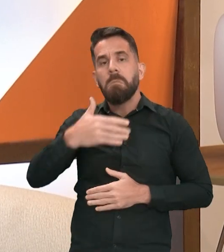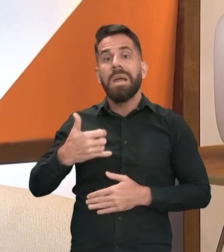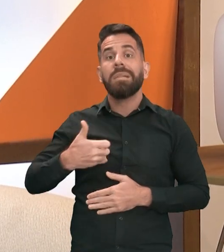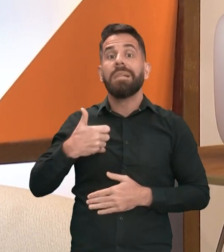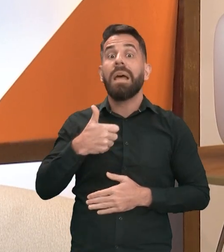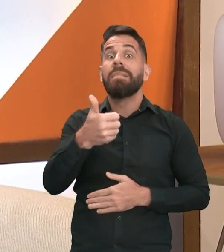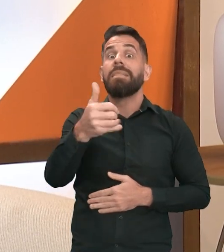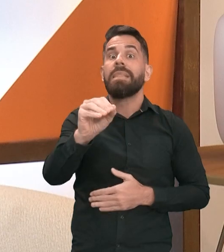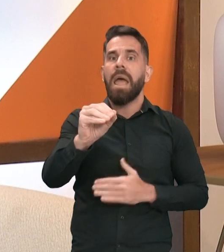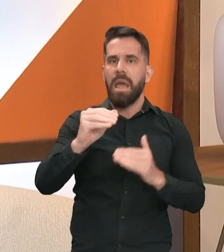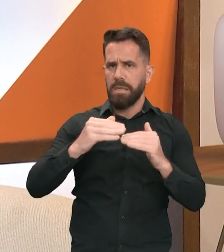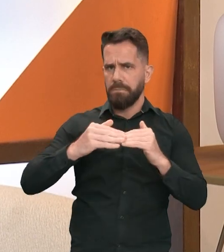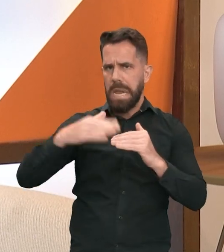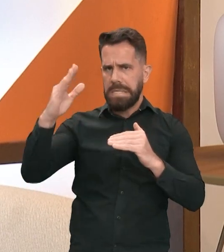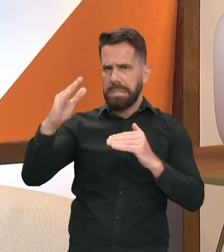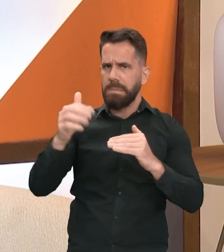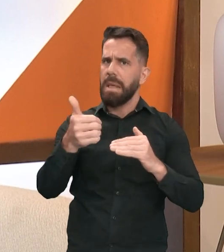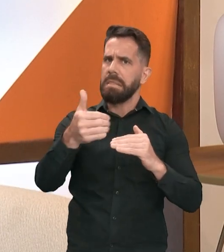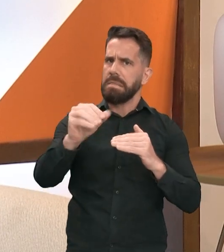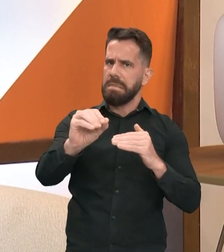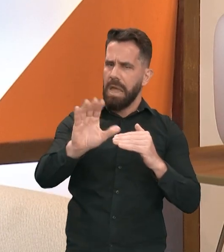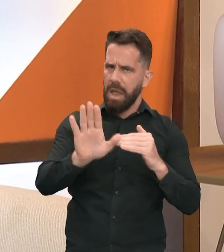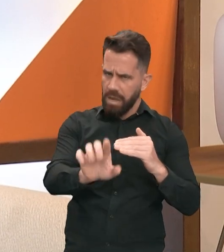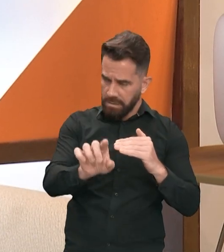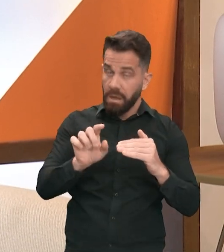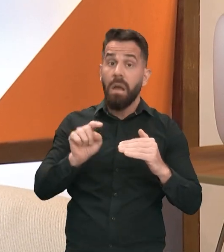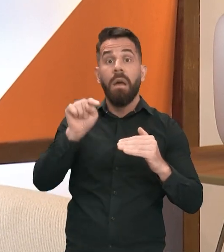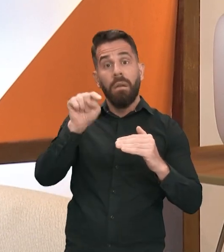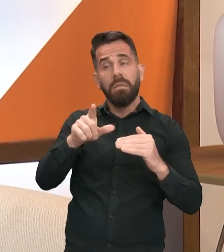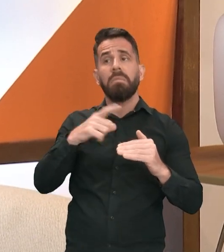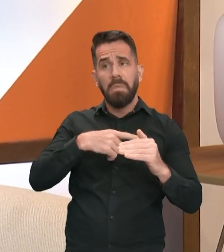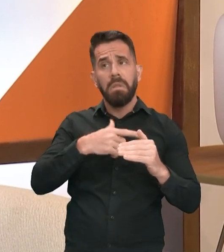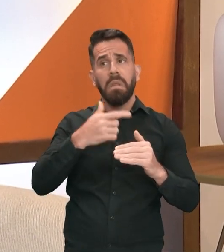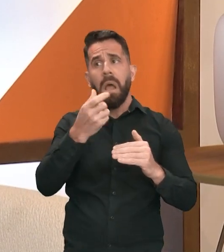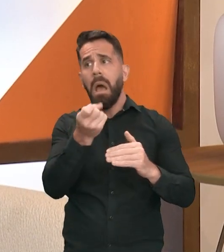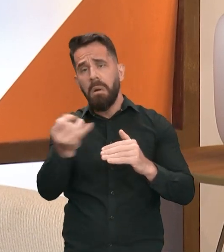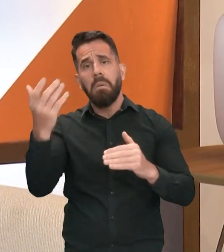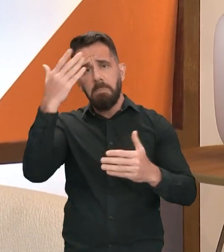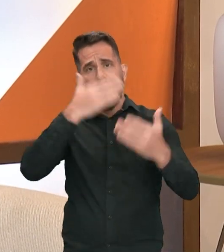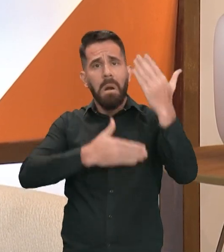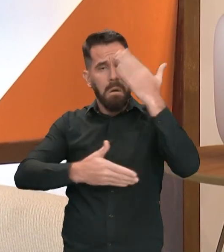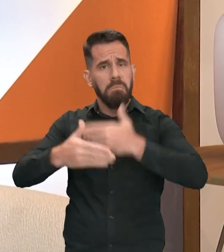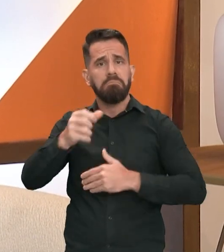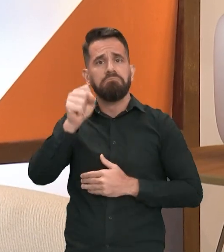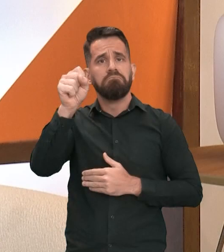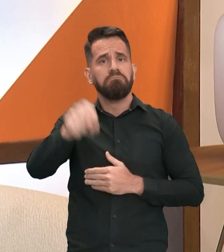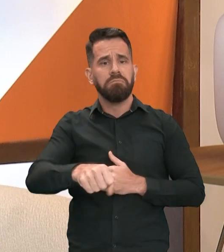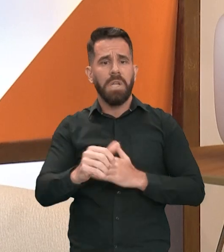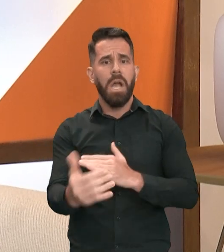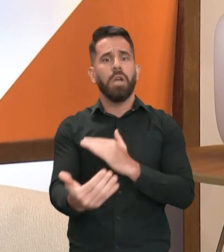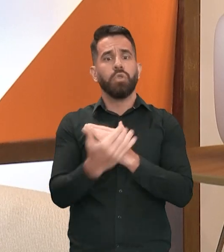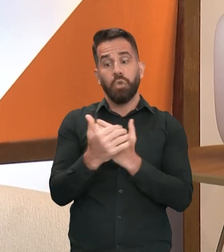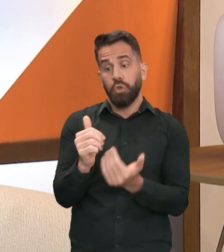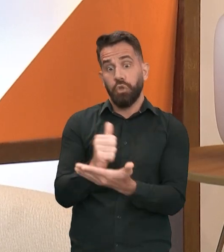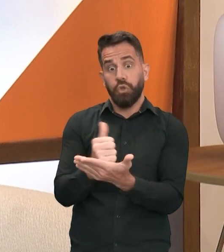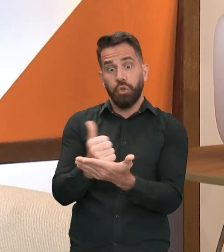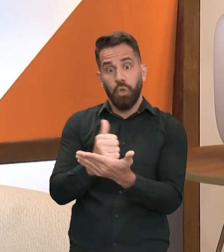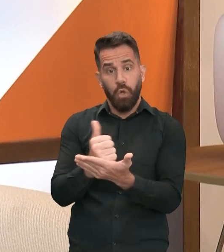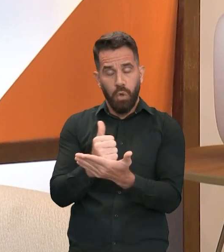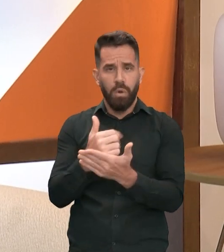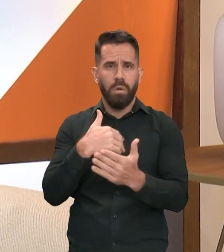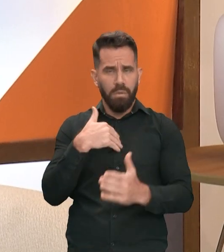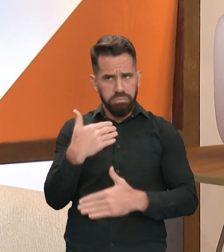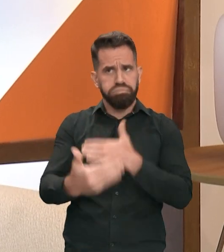tanto assim. Mas de 10 anos para cima, eu tenho estudos que provam, sim, o desenvolvimento. Tanto é que os jogos, assim, nas pesquisas que eu me recordo